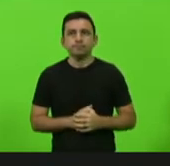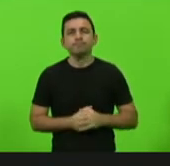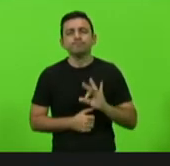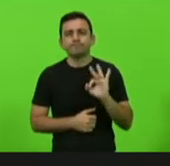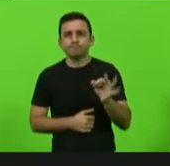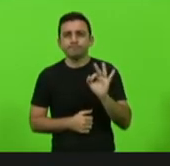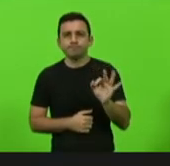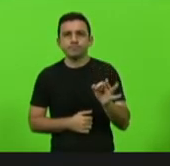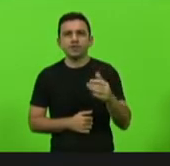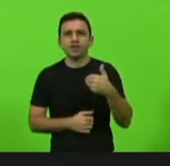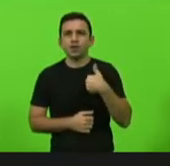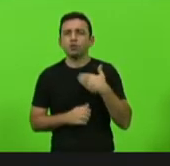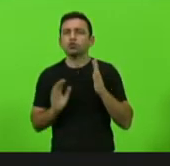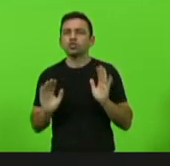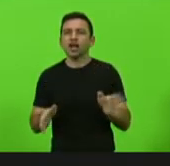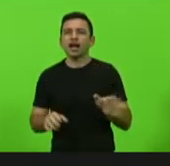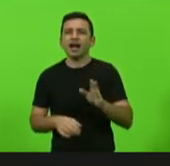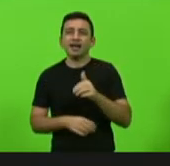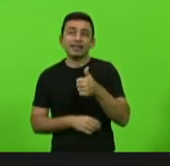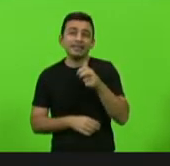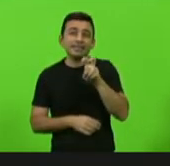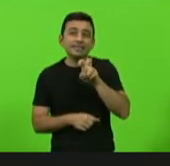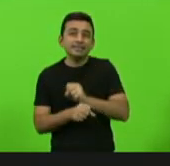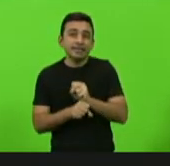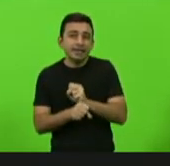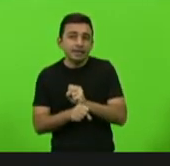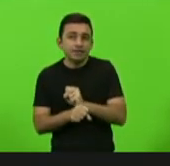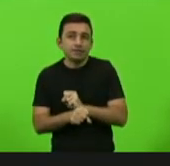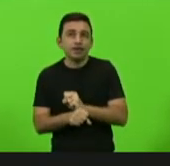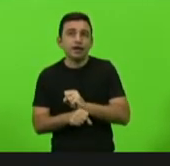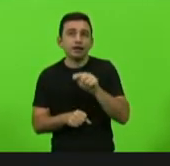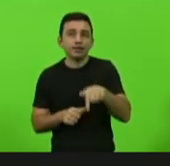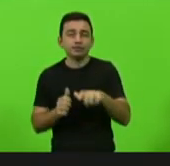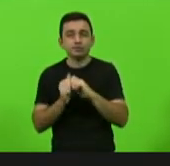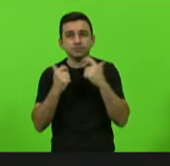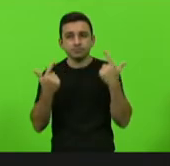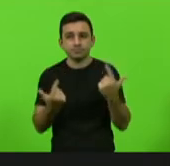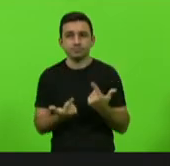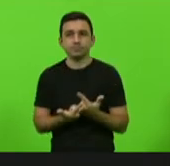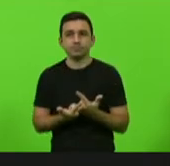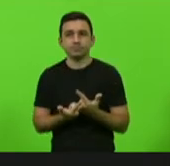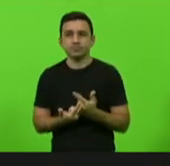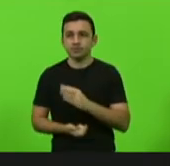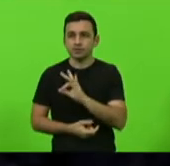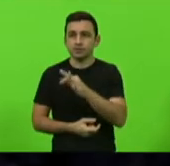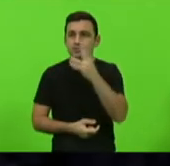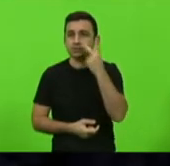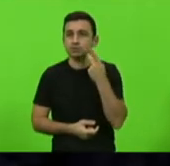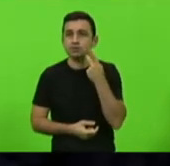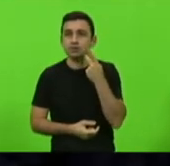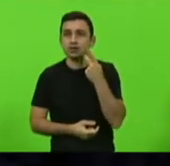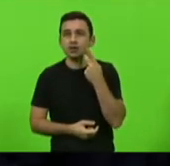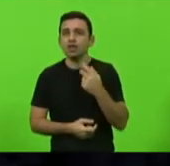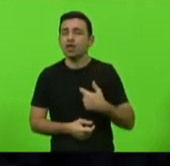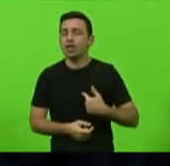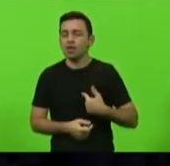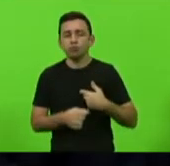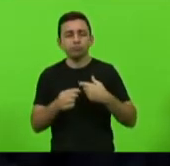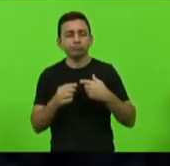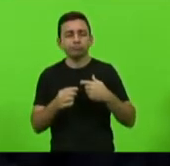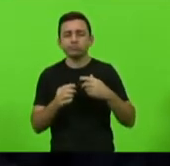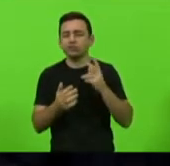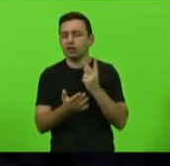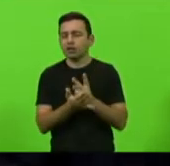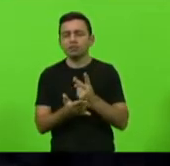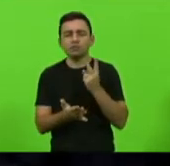nessa casa há 15 anos, um pouco mais de 15 anos, deputado Zuc. E há 15 anos eu ouço a mesma